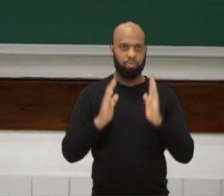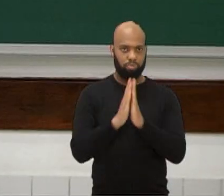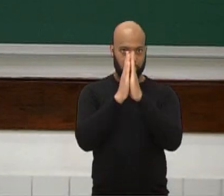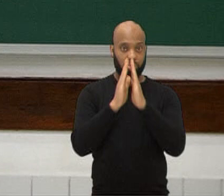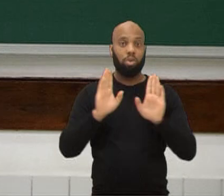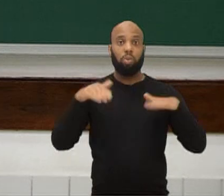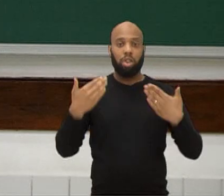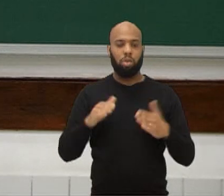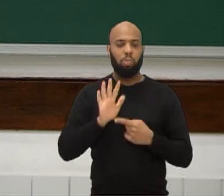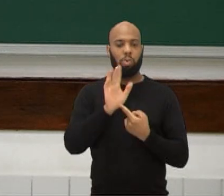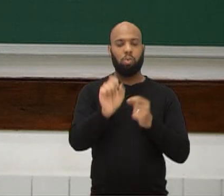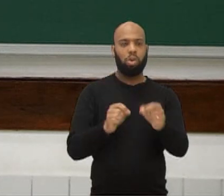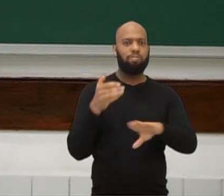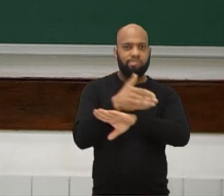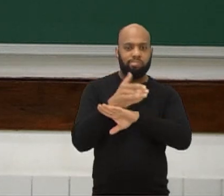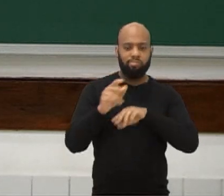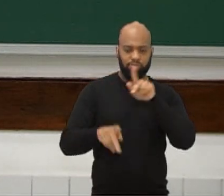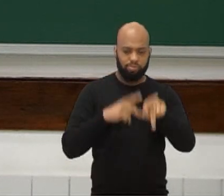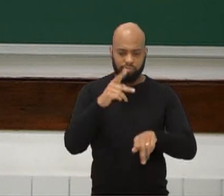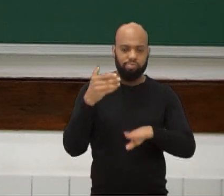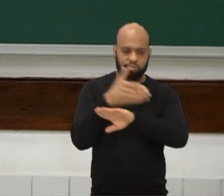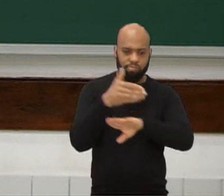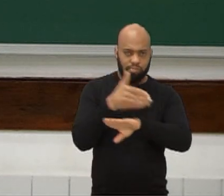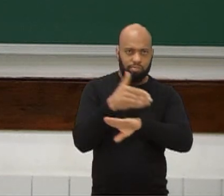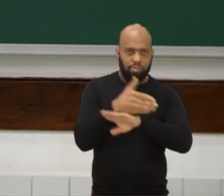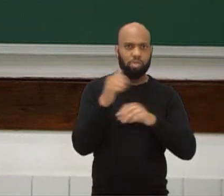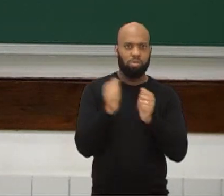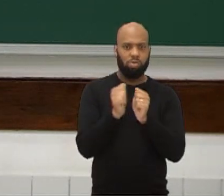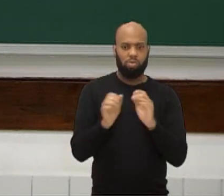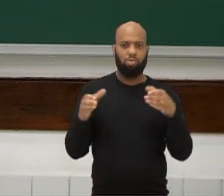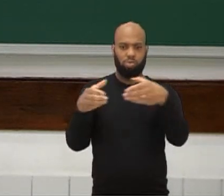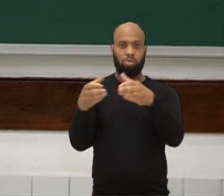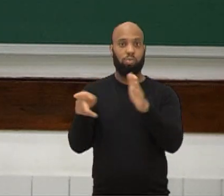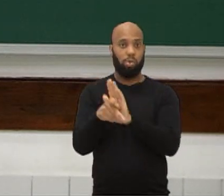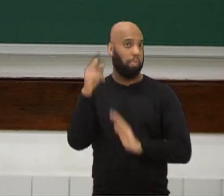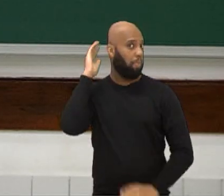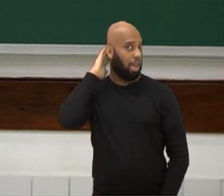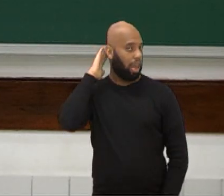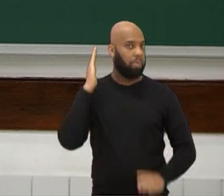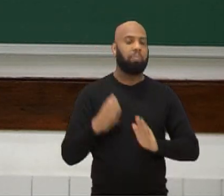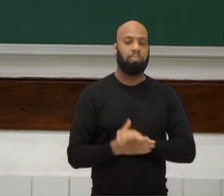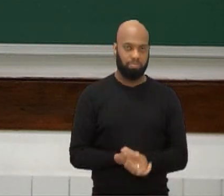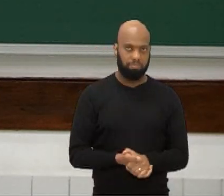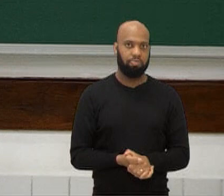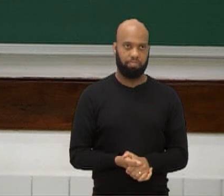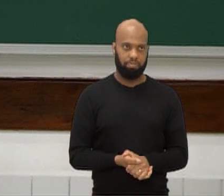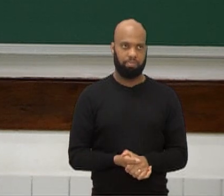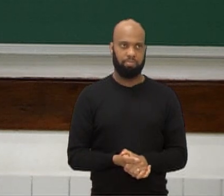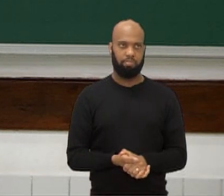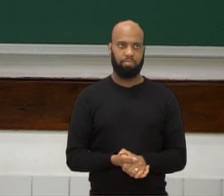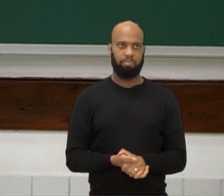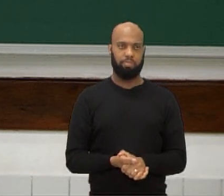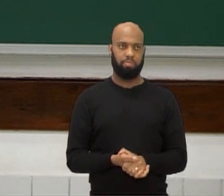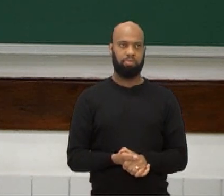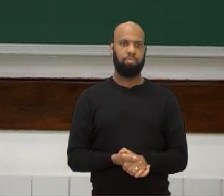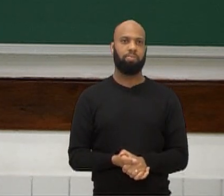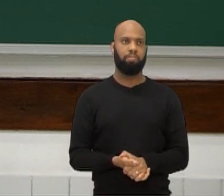a grande participação popular do povo da província do Grão-Pará, certo?